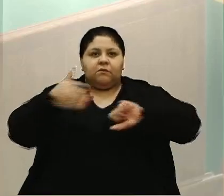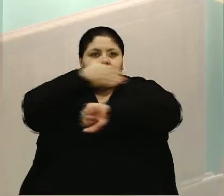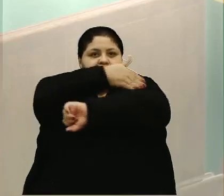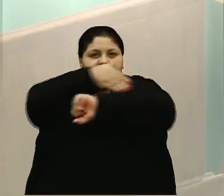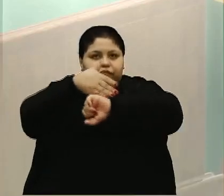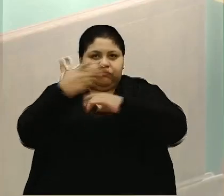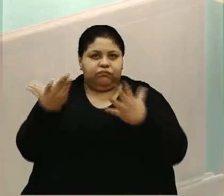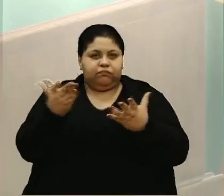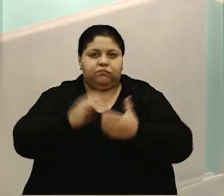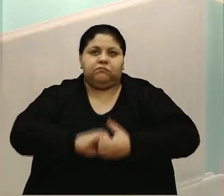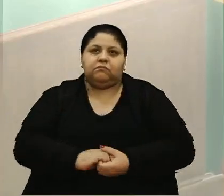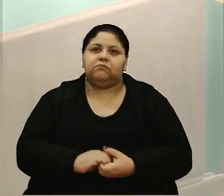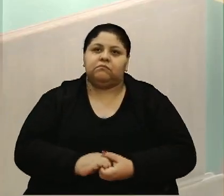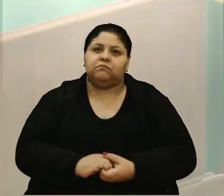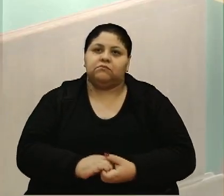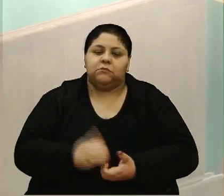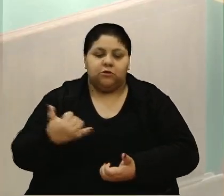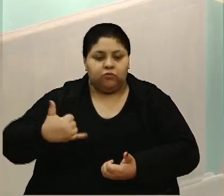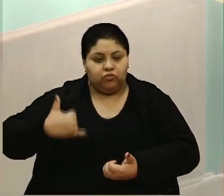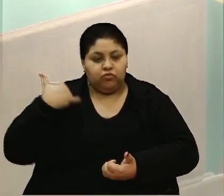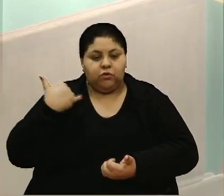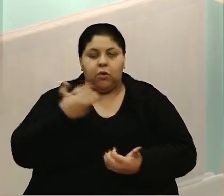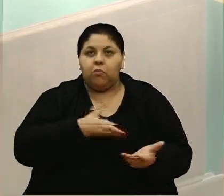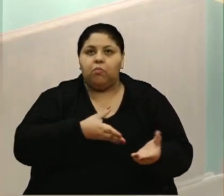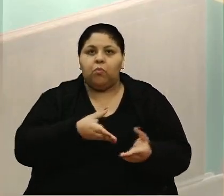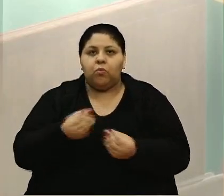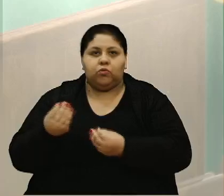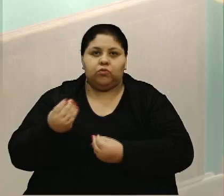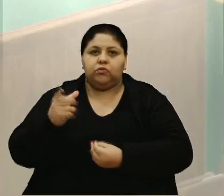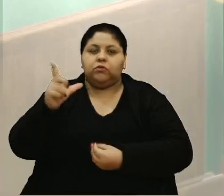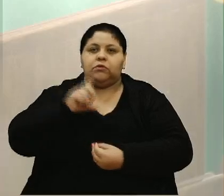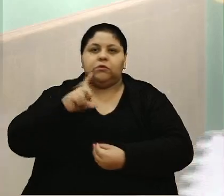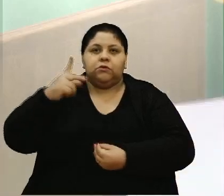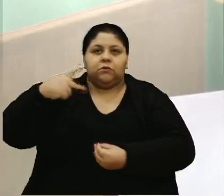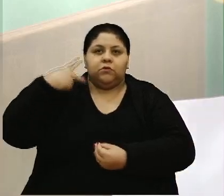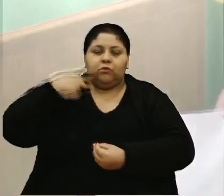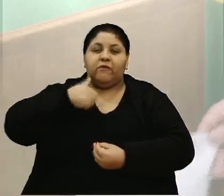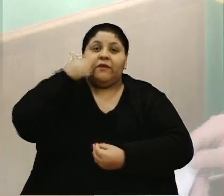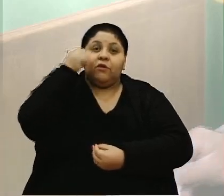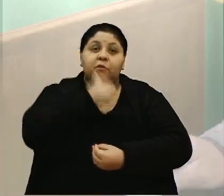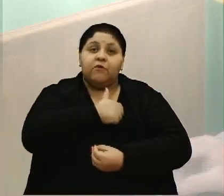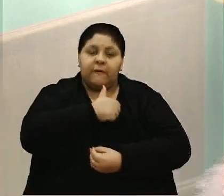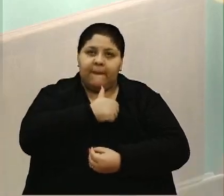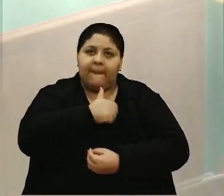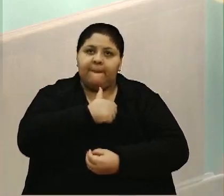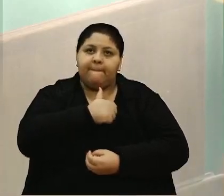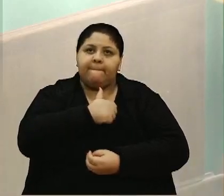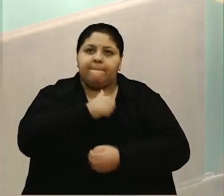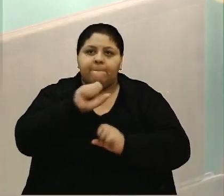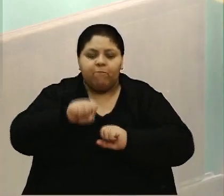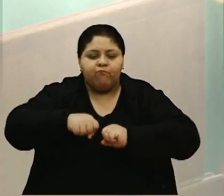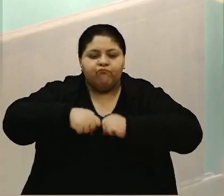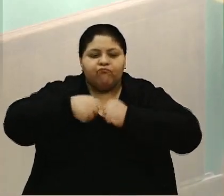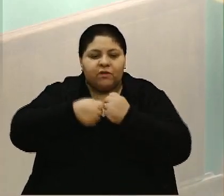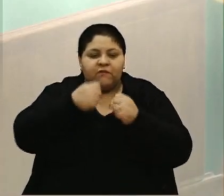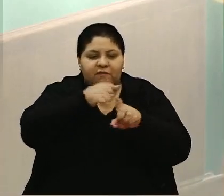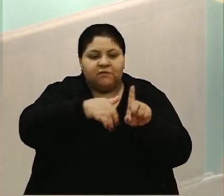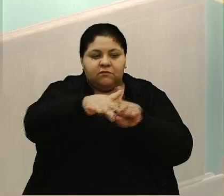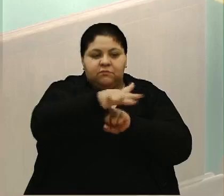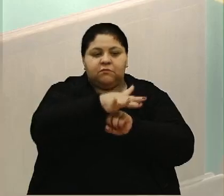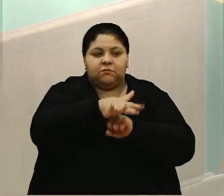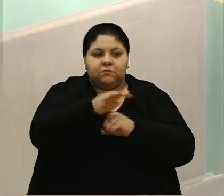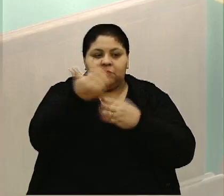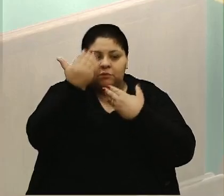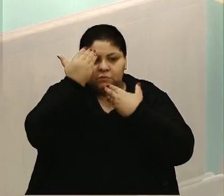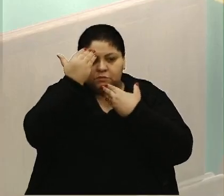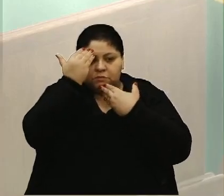Então, nos orgulha muito ter uma vereadora mulher e que defenda as causas sociais. Então, obrigado por